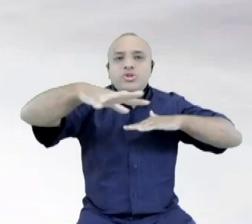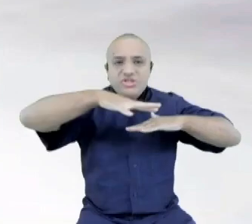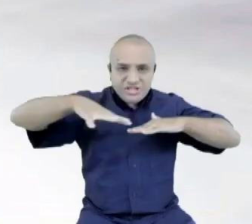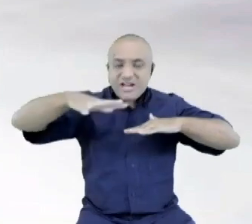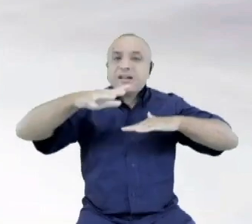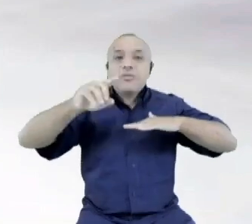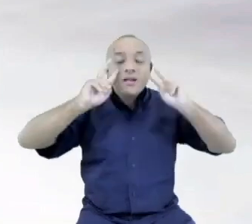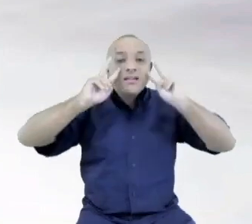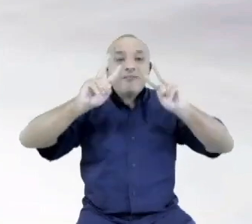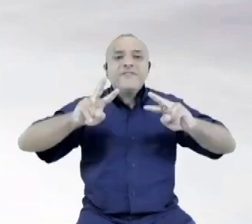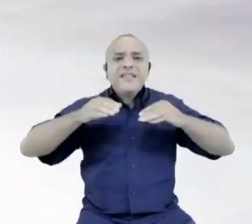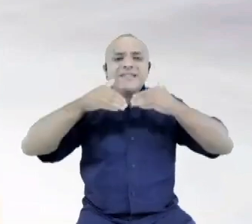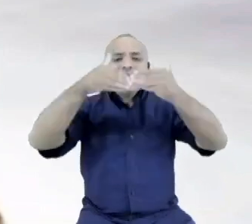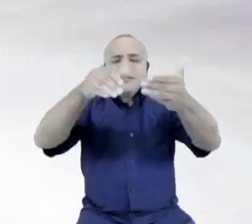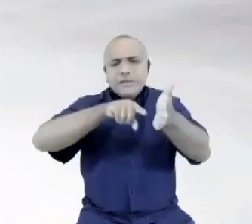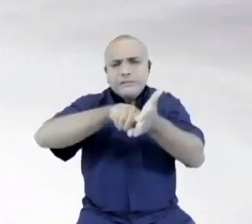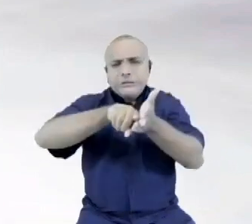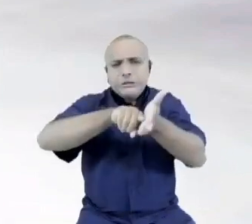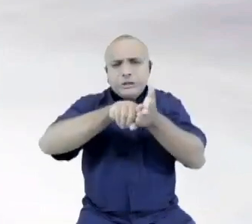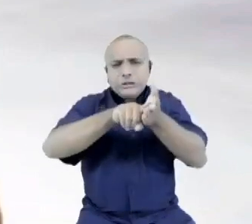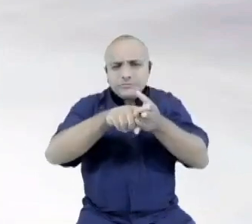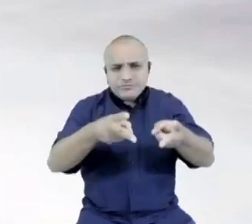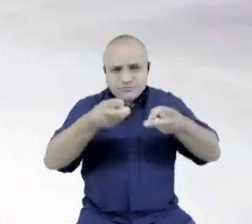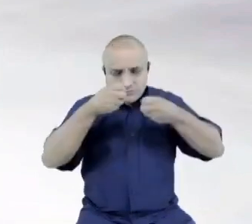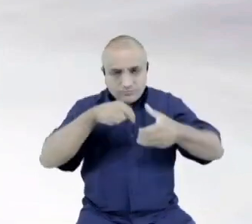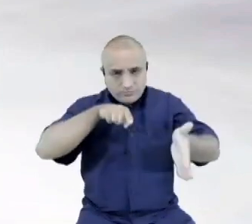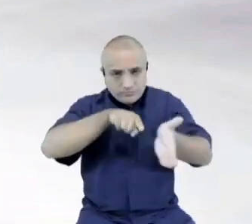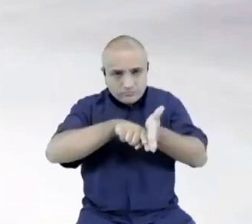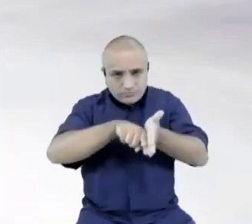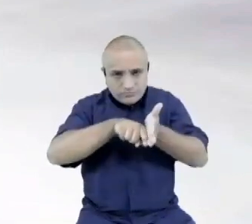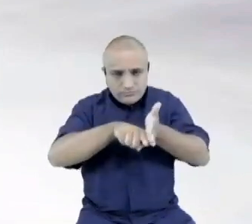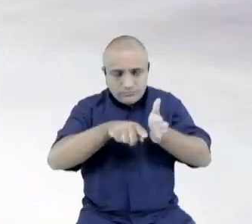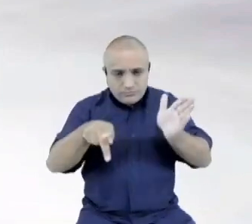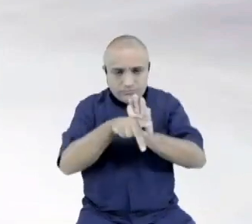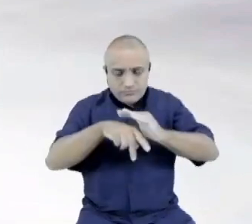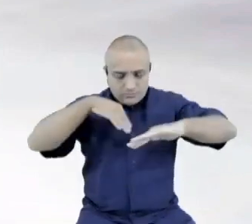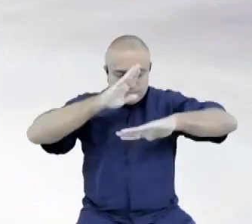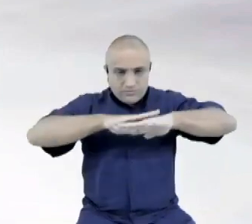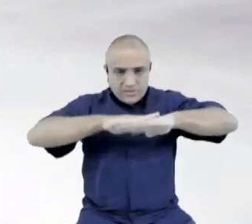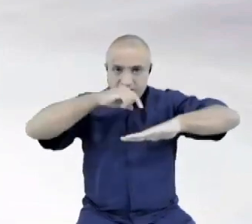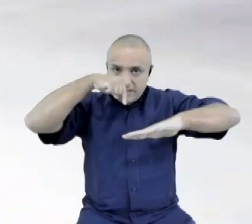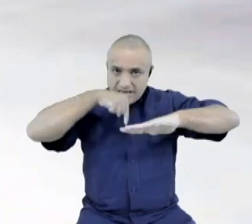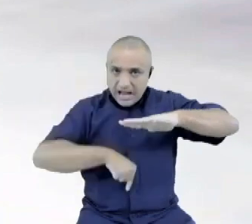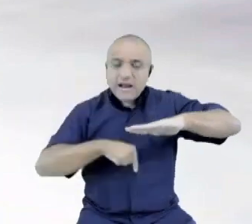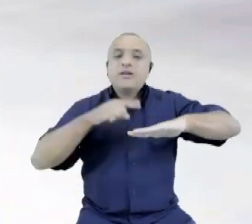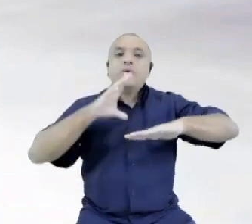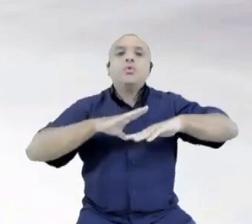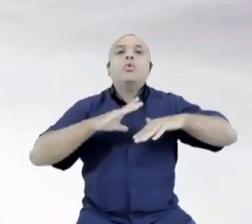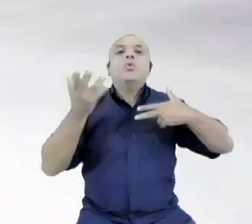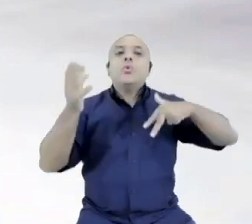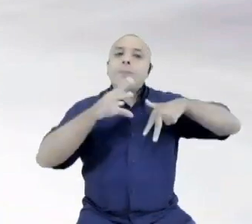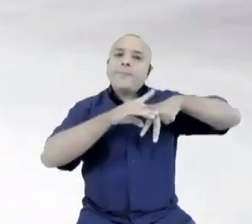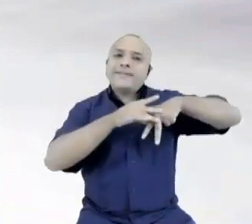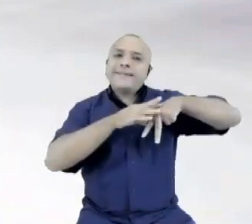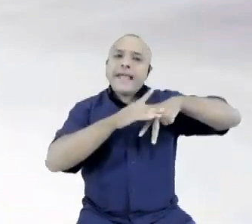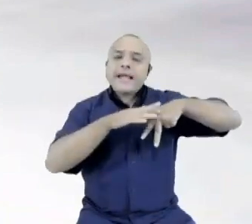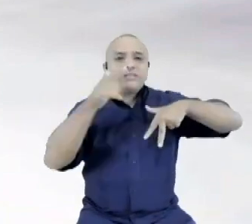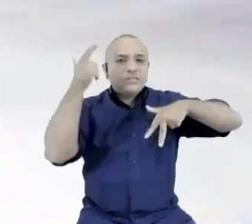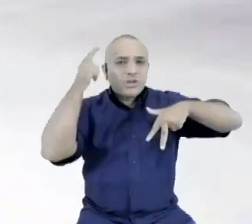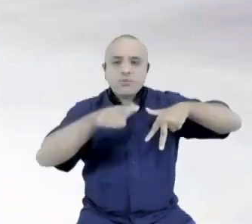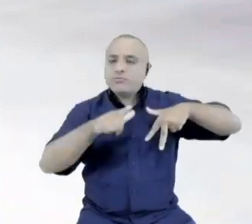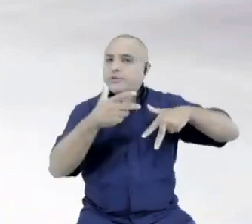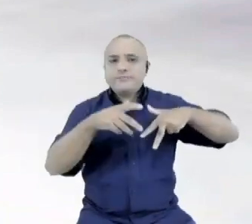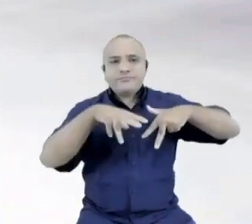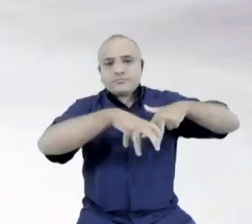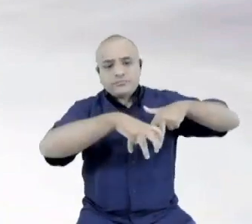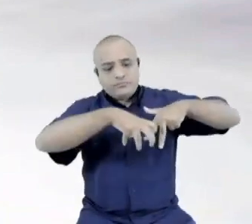até, né, tanto diagnóstico já interno, né, do paciente em vivo, né, não tendo que fazer as biópsias